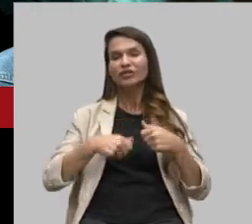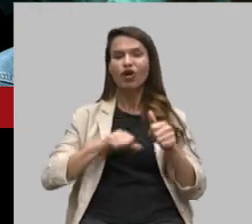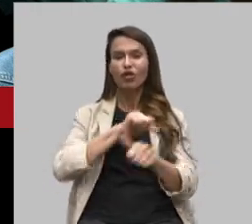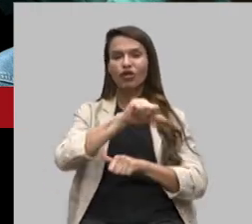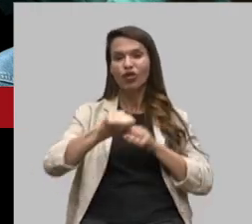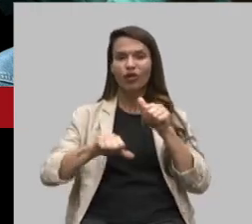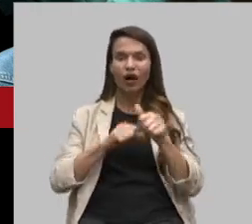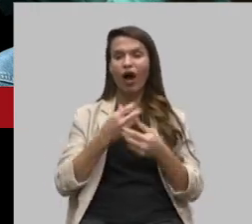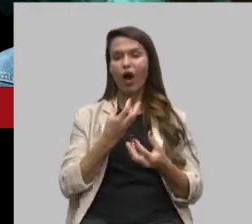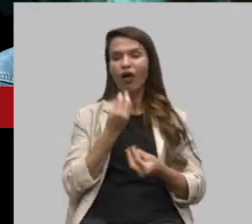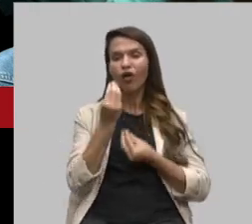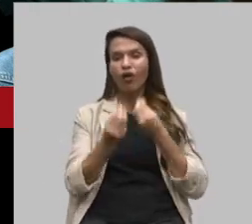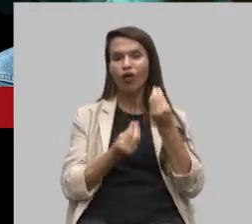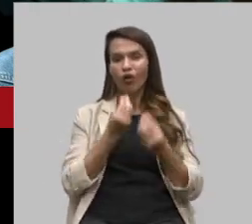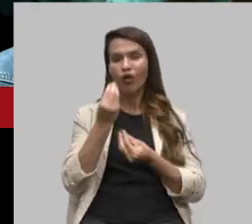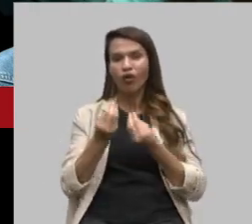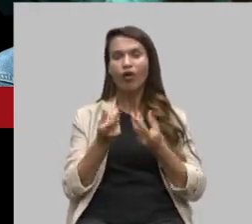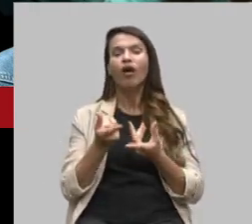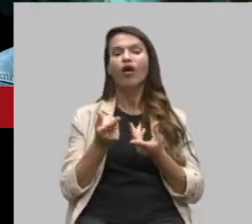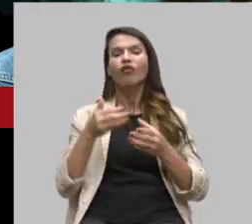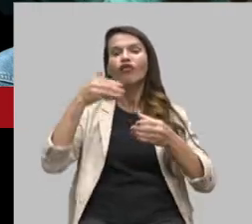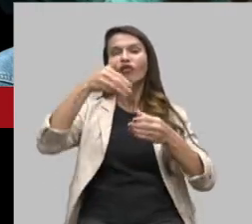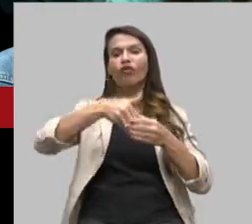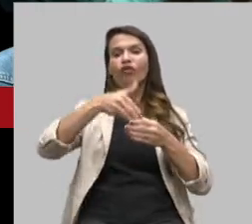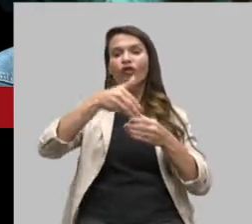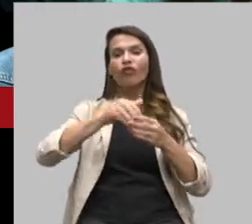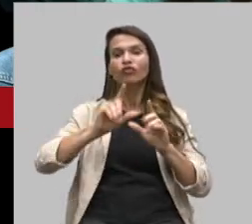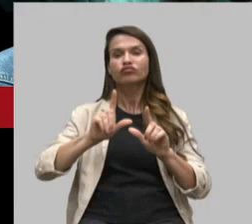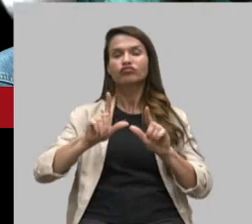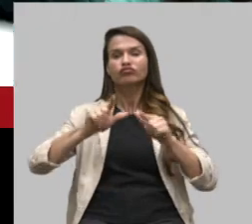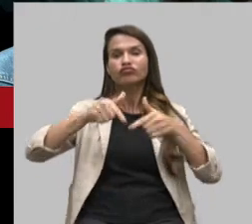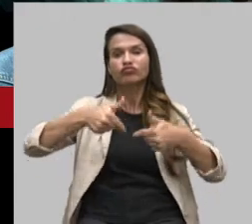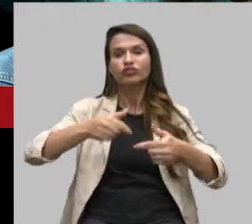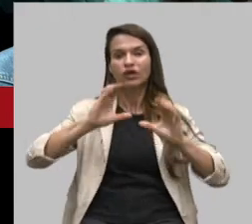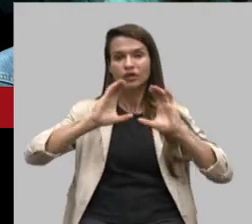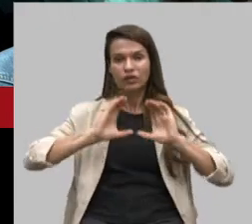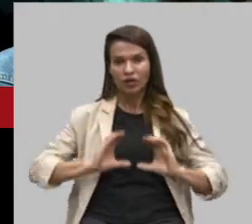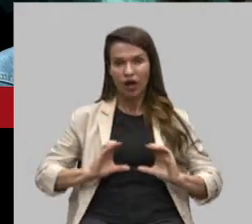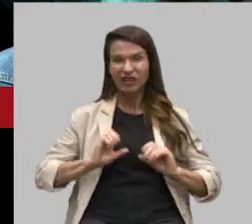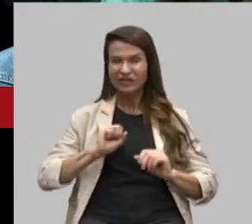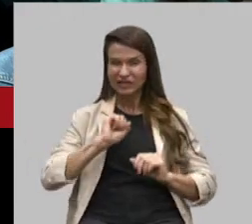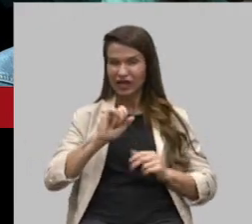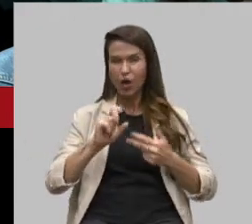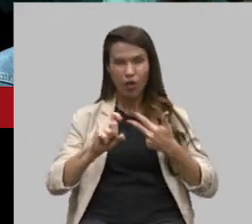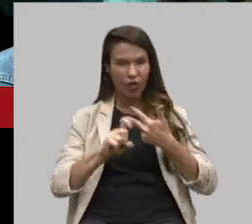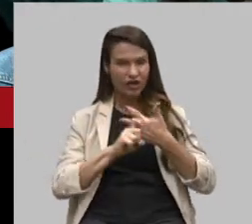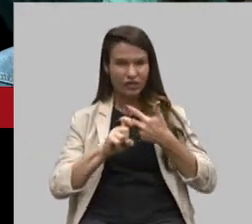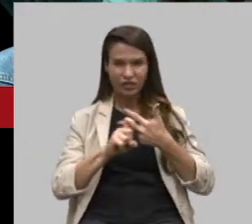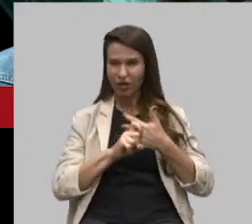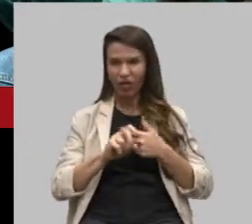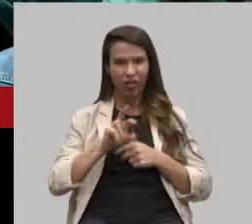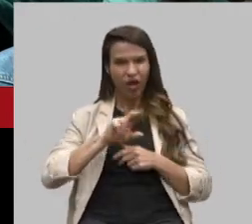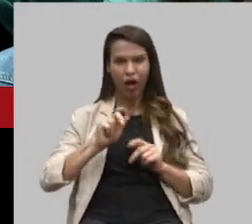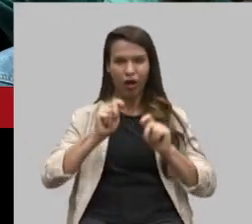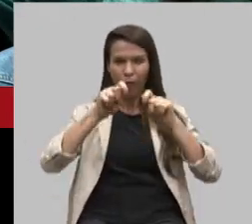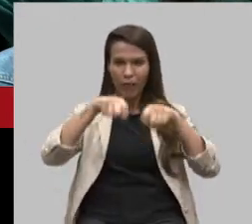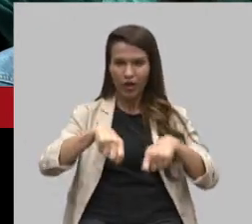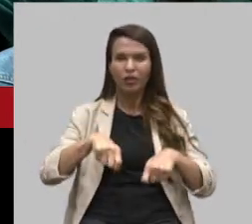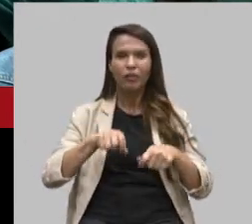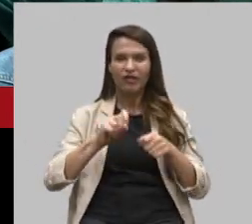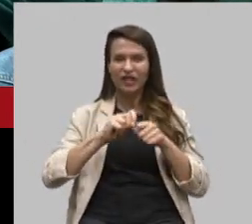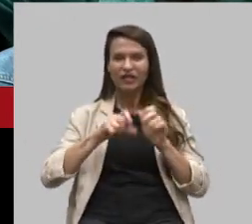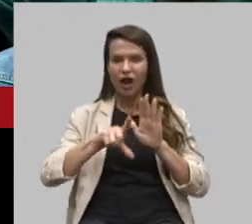que maneira através do voto exercendo a nossa cidadania se o Executivo não é competente para executar a lei nós